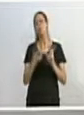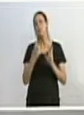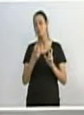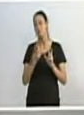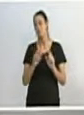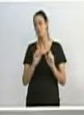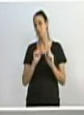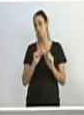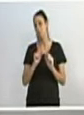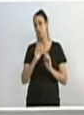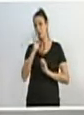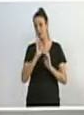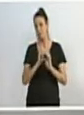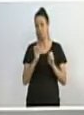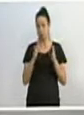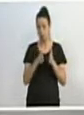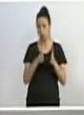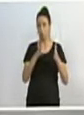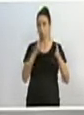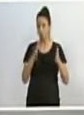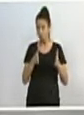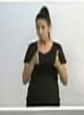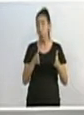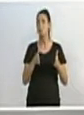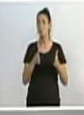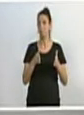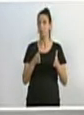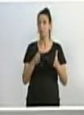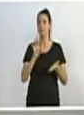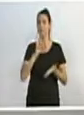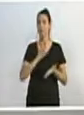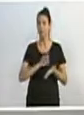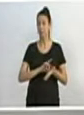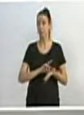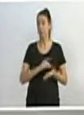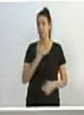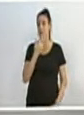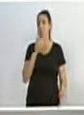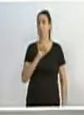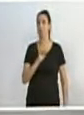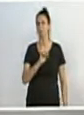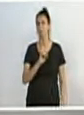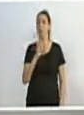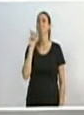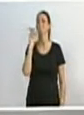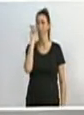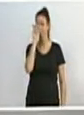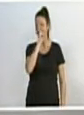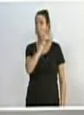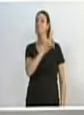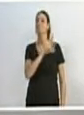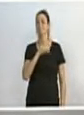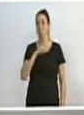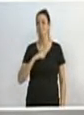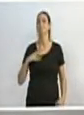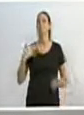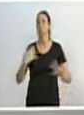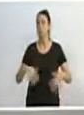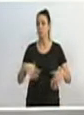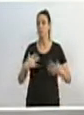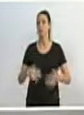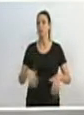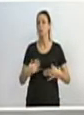pequena empresa, ela realmente tem sérias dificuldades, mas essas sérias dificuldades também têm,